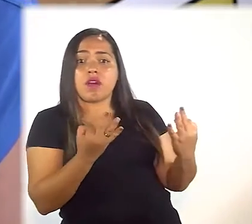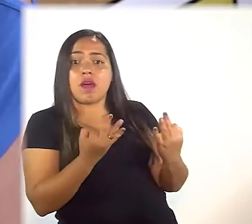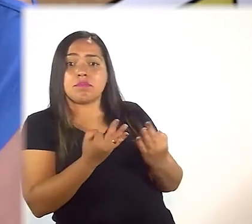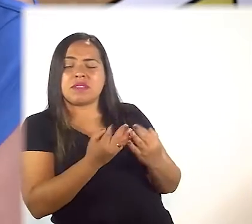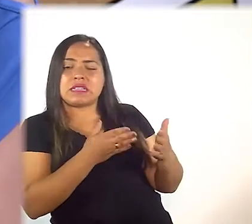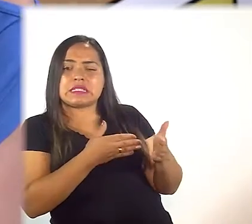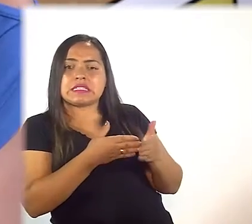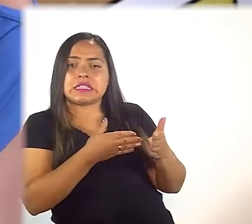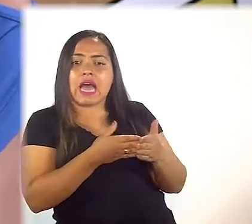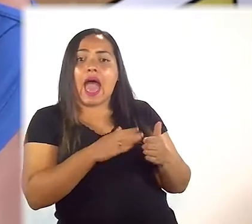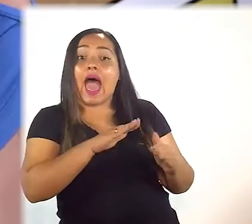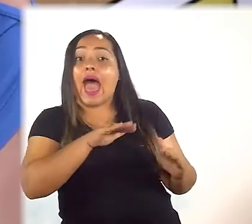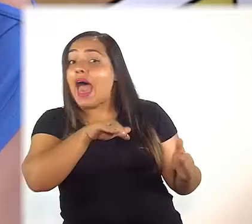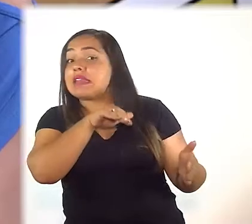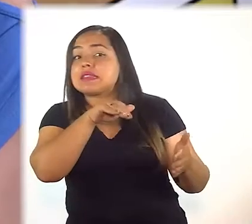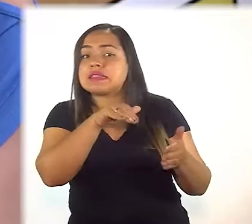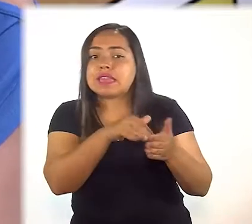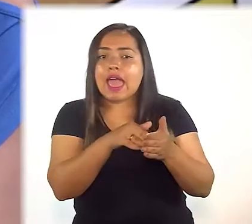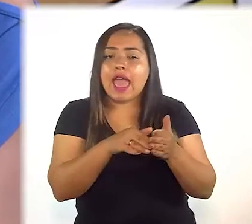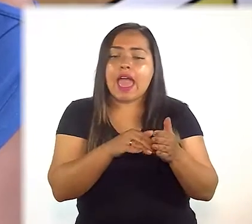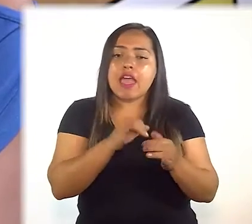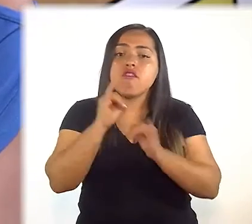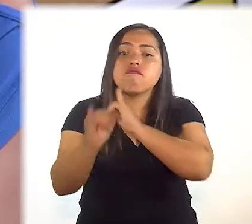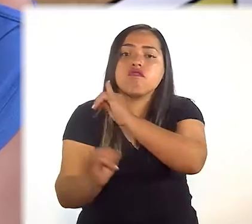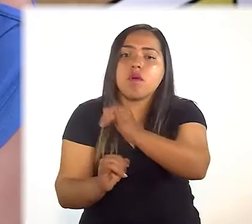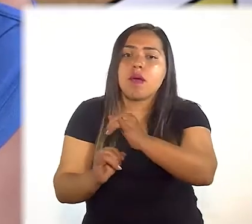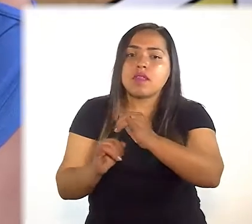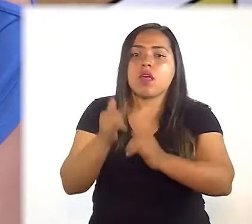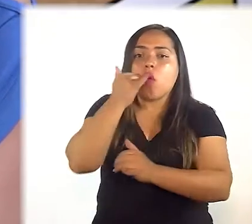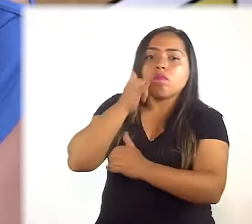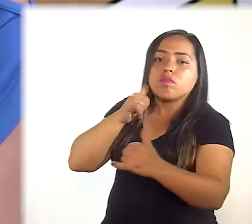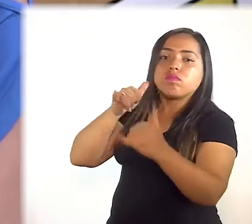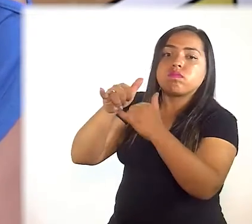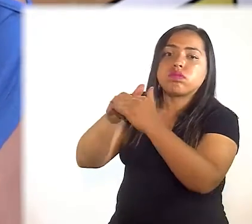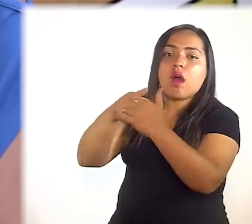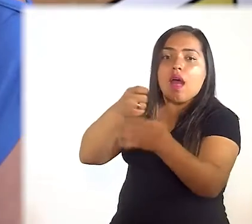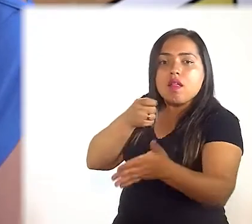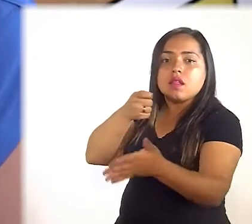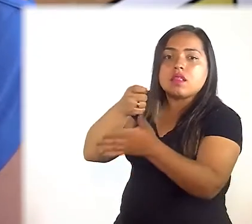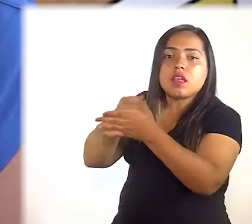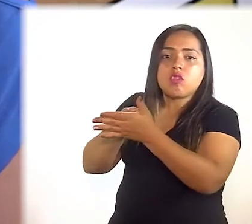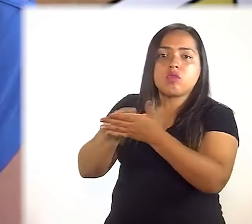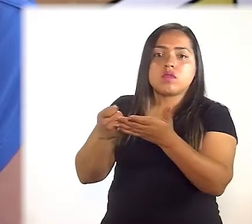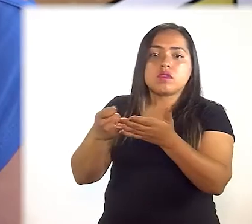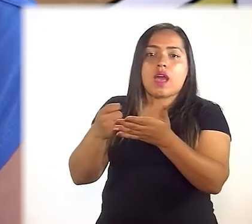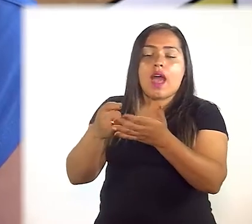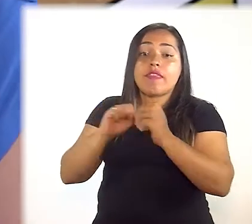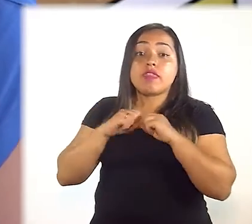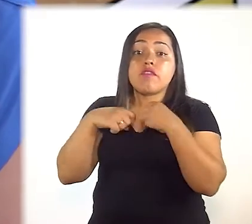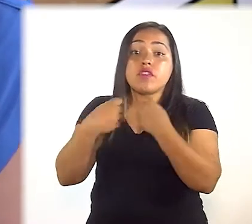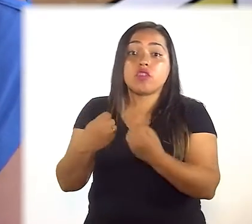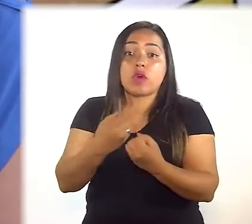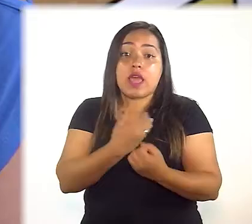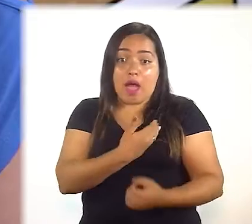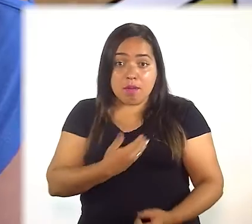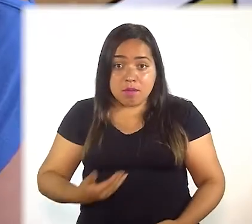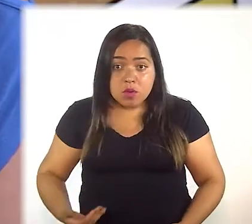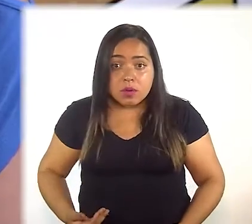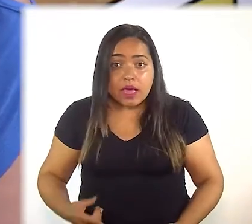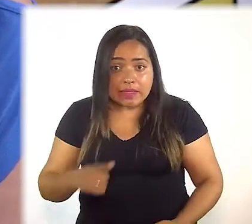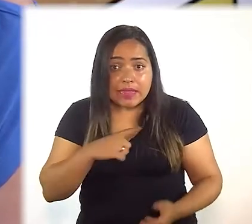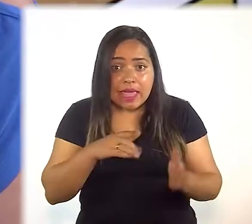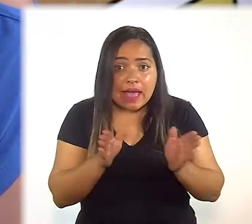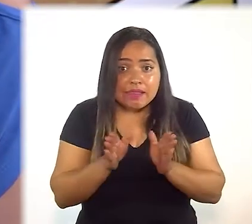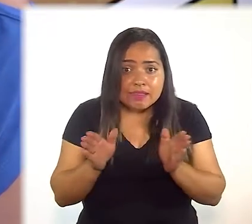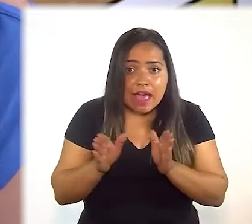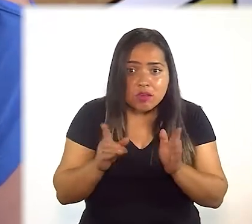Essa informação até chegar à Defensoria Pública, o senhor acredita que eles têm acesso ou ainda